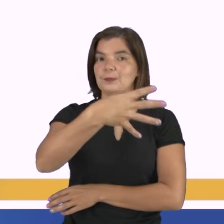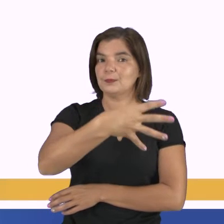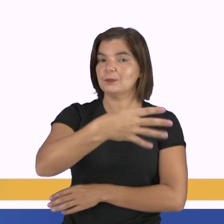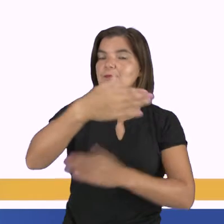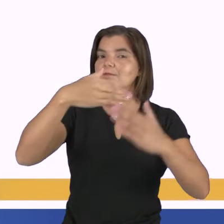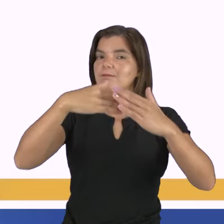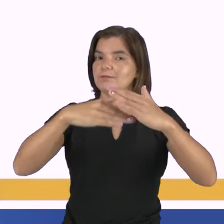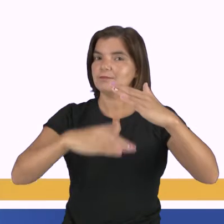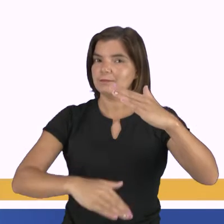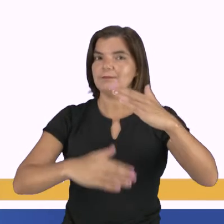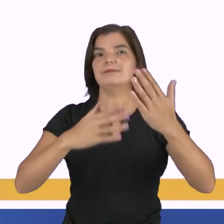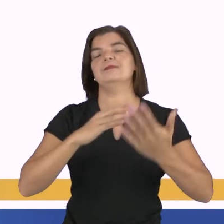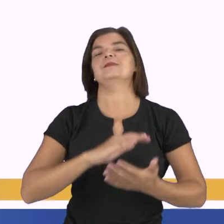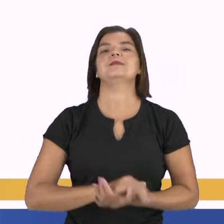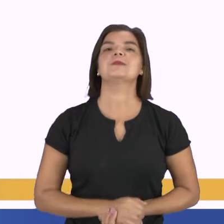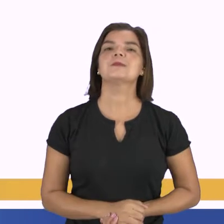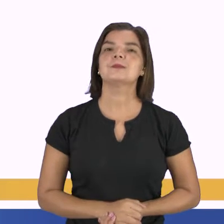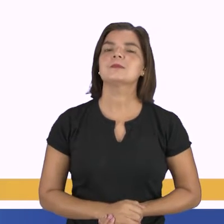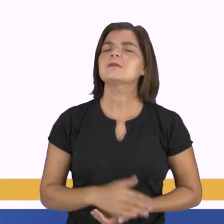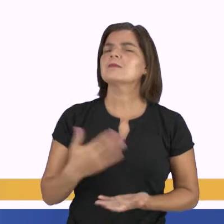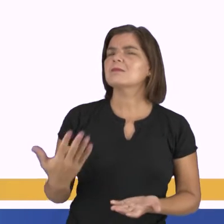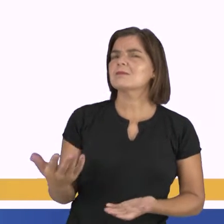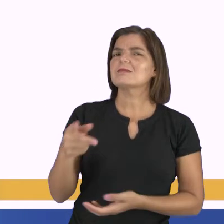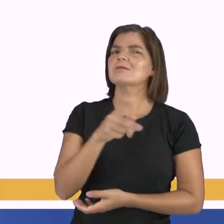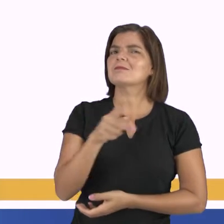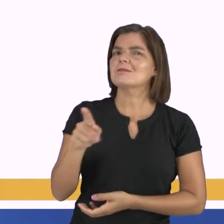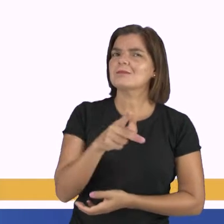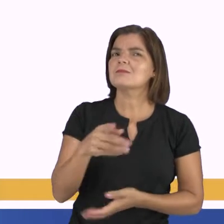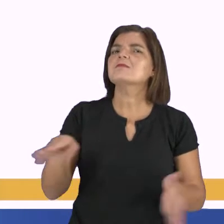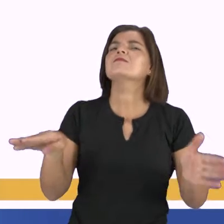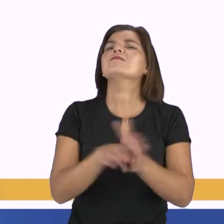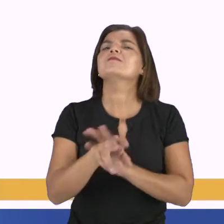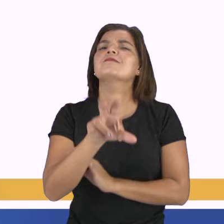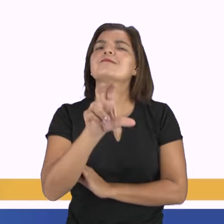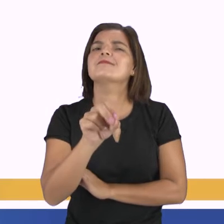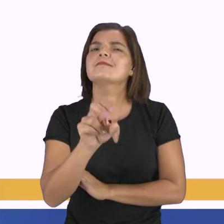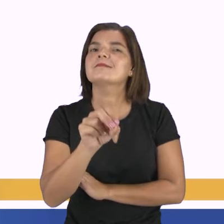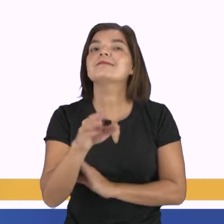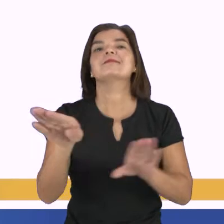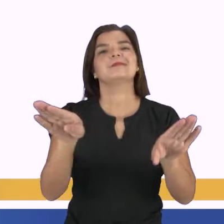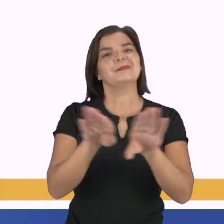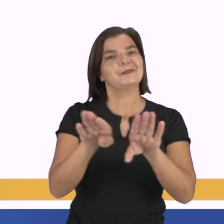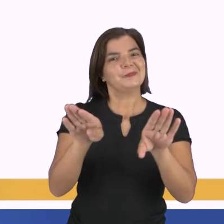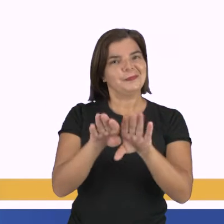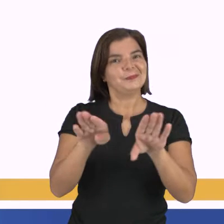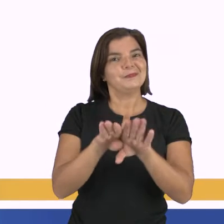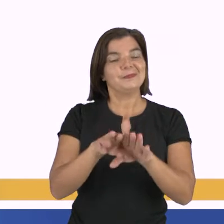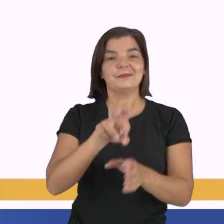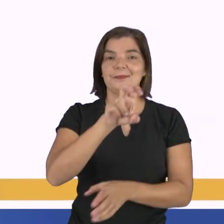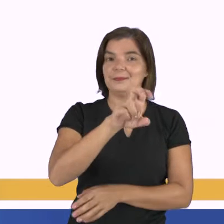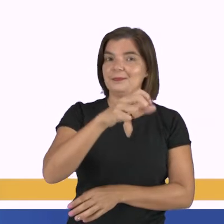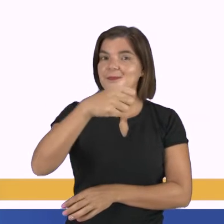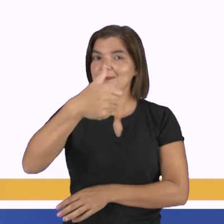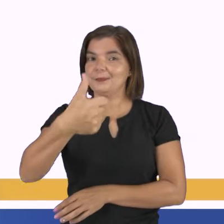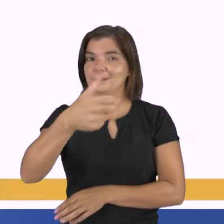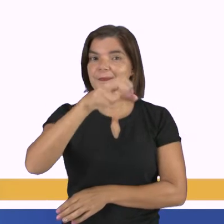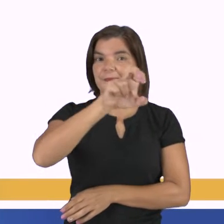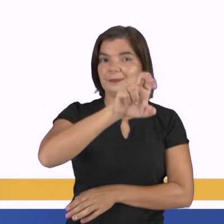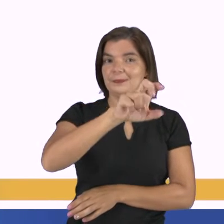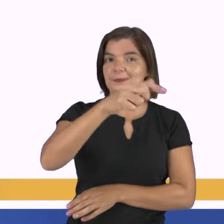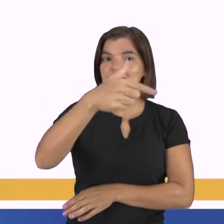42 e assim por delante. Ah, professor, e quando chegar no 50? Também, mira,